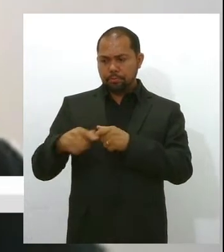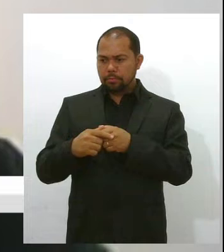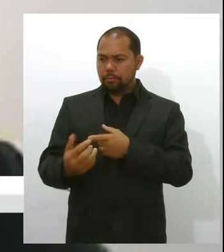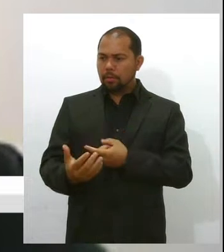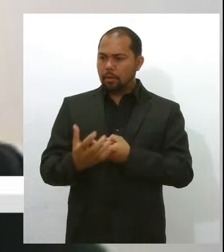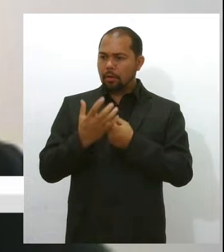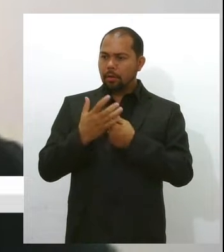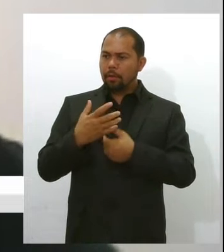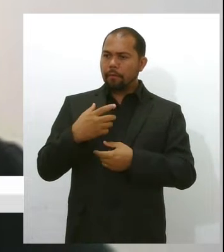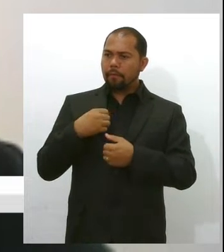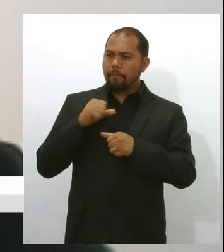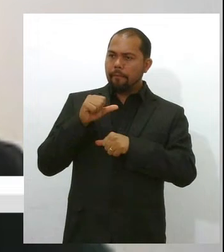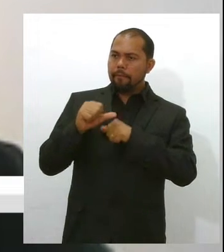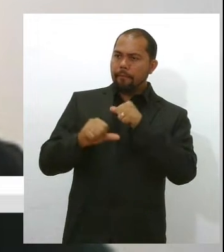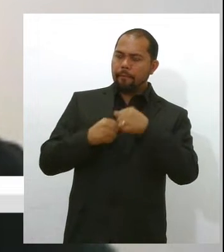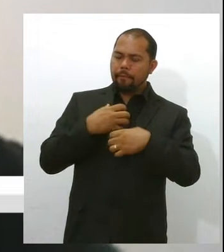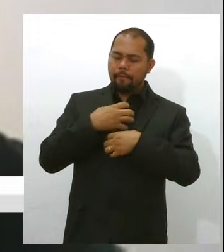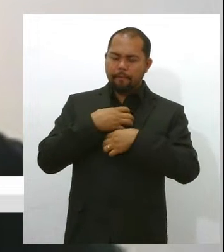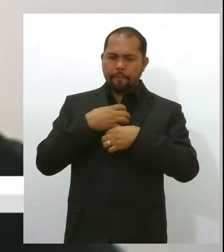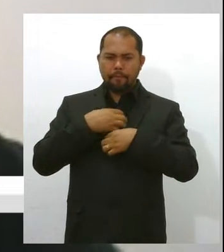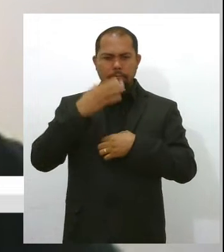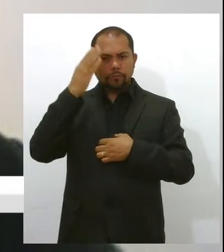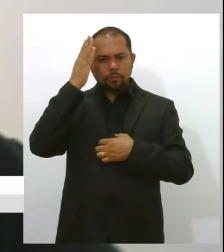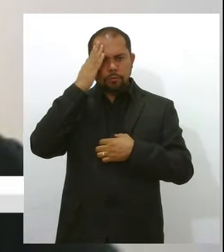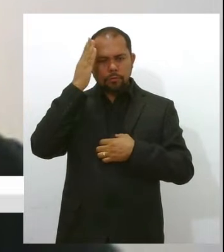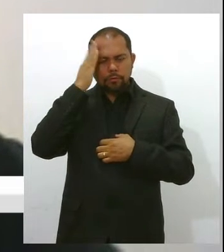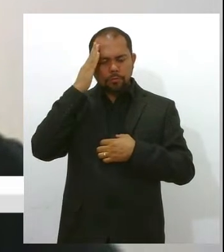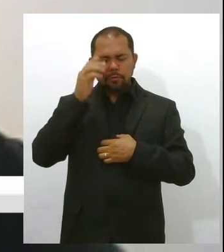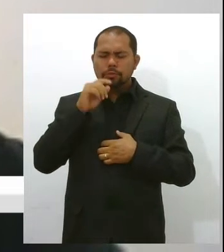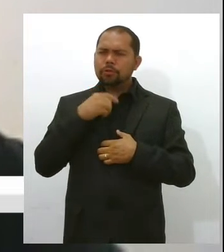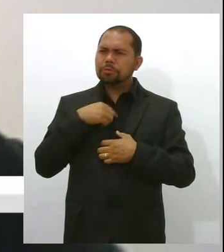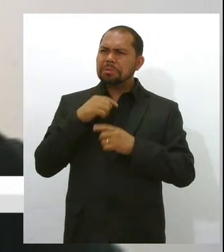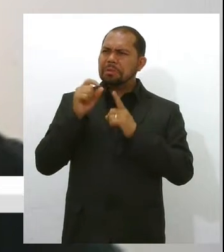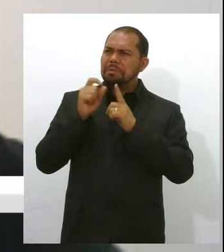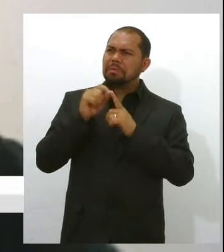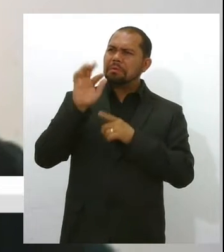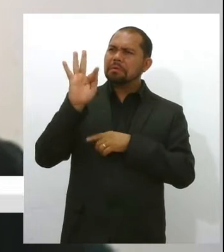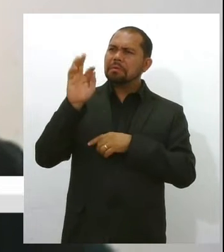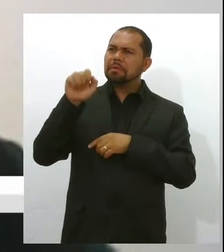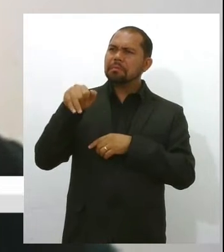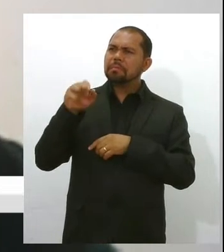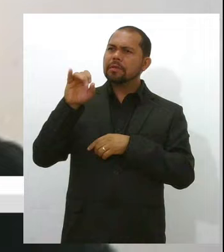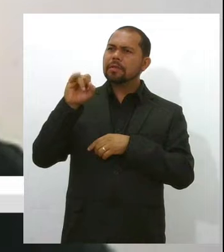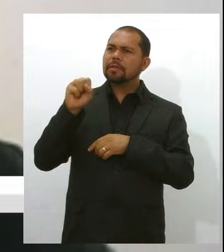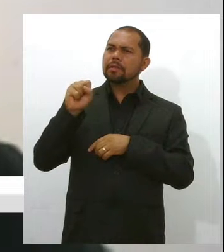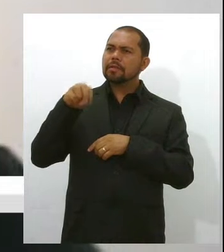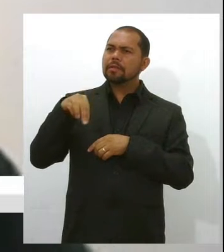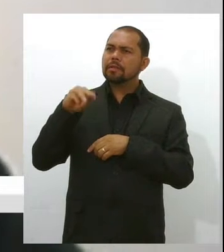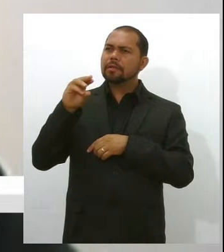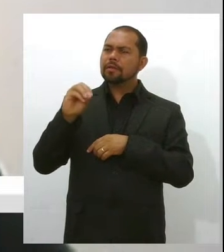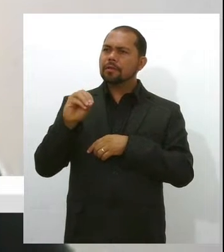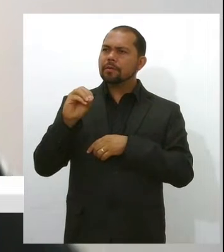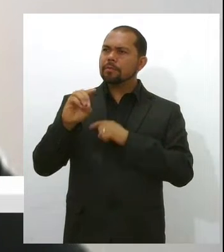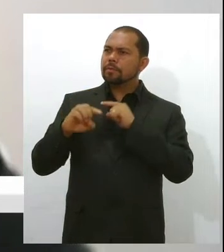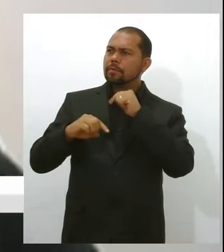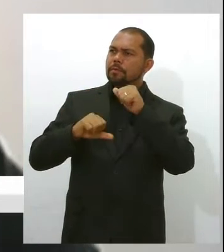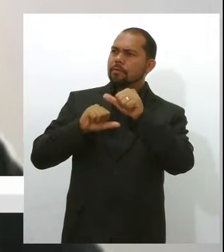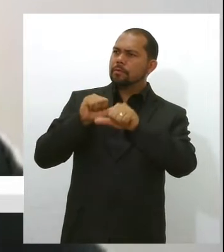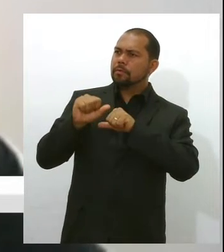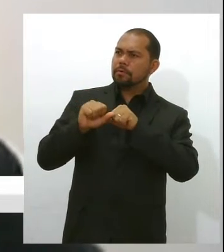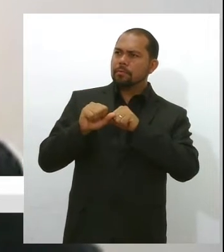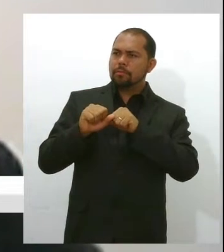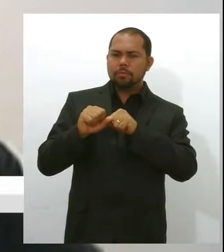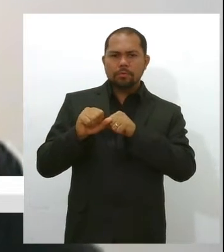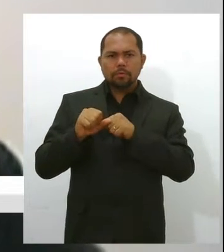Do entendimento que eu tinha do que era o feminismo, depois até entender mesmo qual era a minha condição, né, de homem